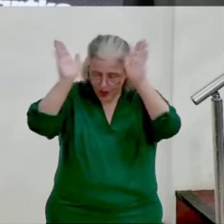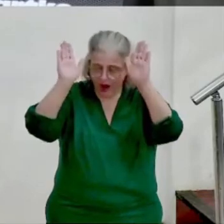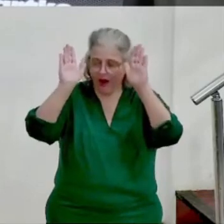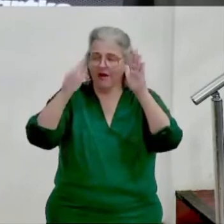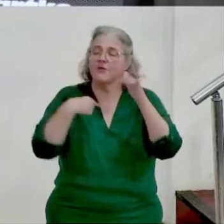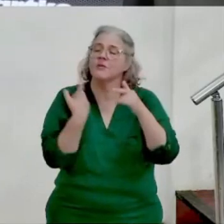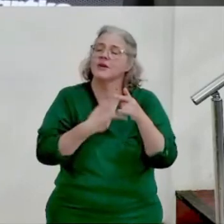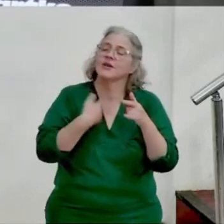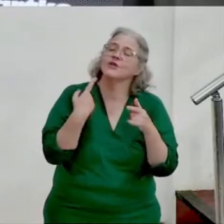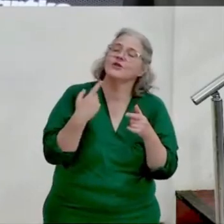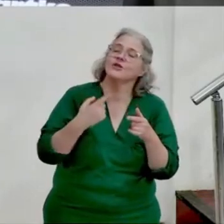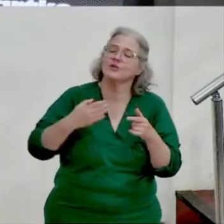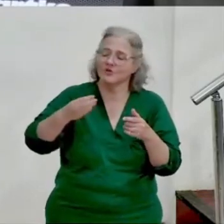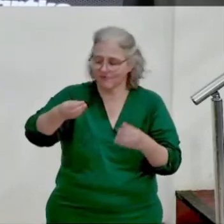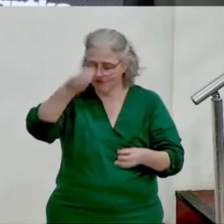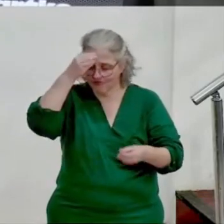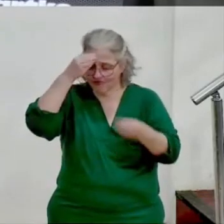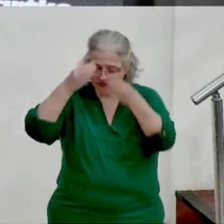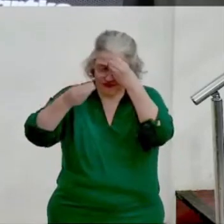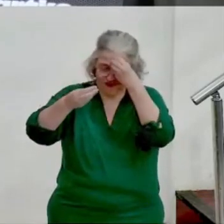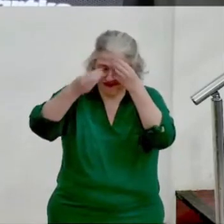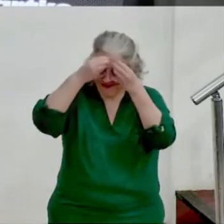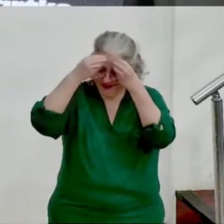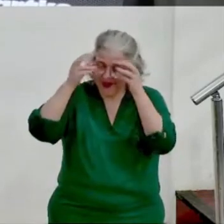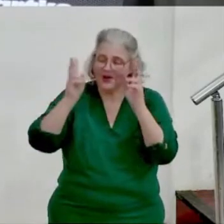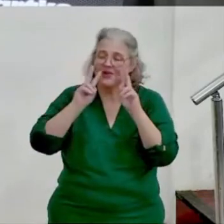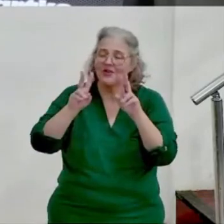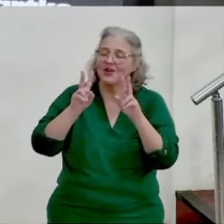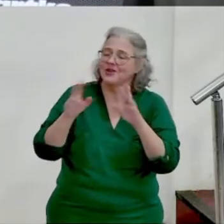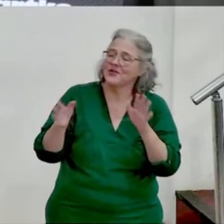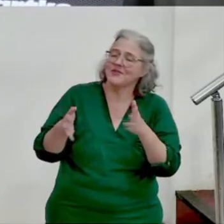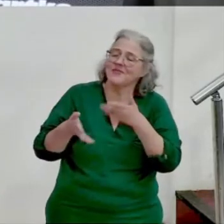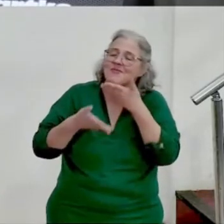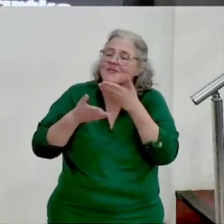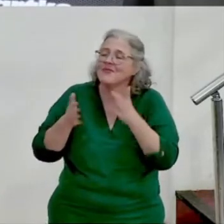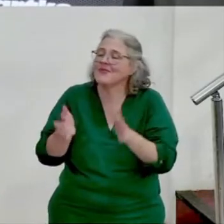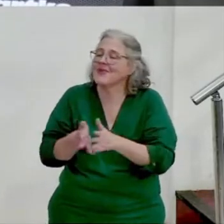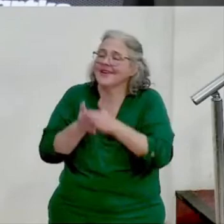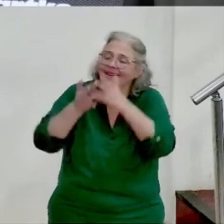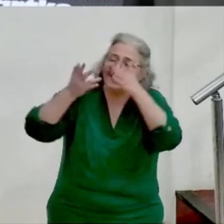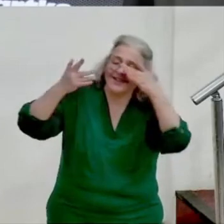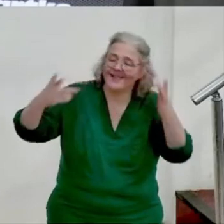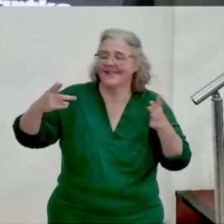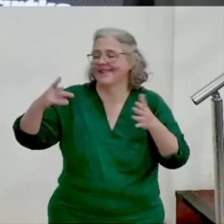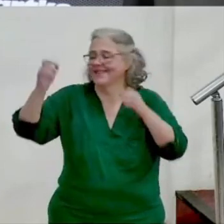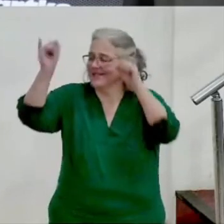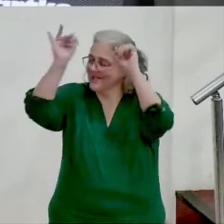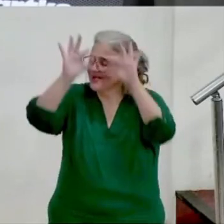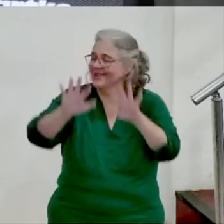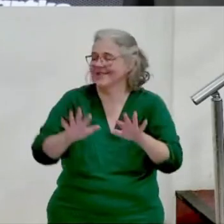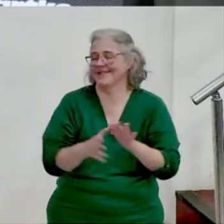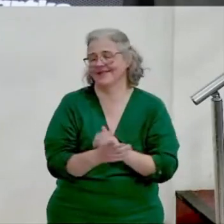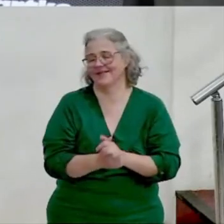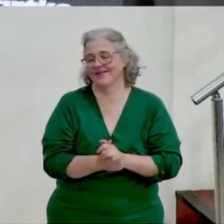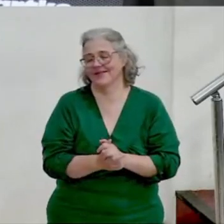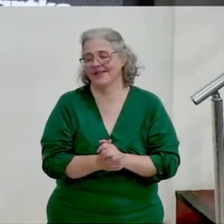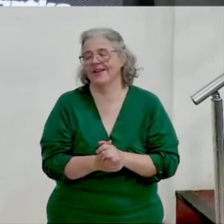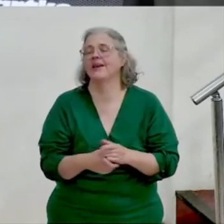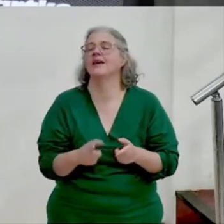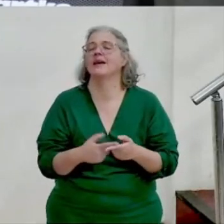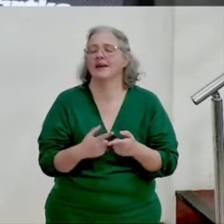vejamos, contemplemos as maravilhas da Tua lei. Dá-nos o coração, Senhor, receptivo à Tua palavra, que